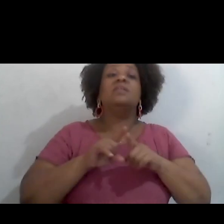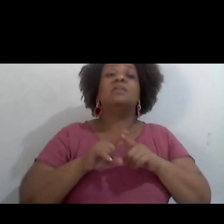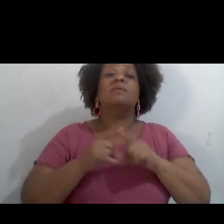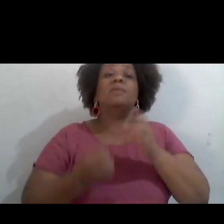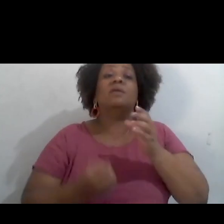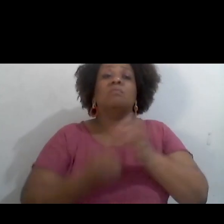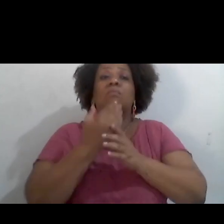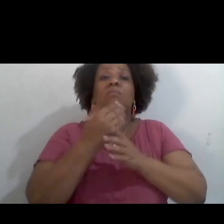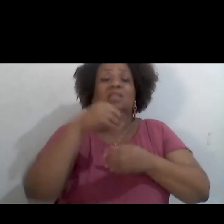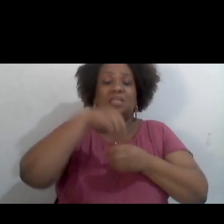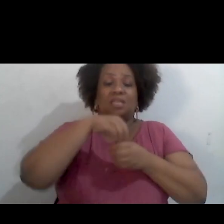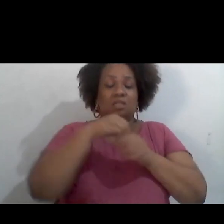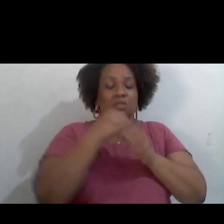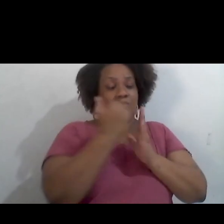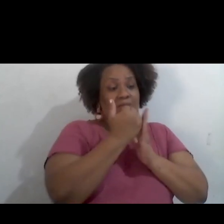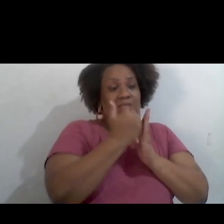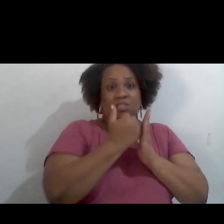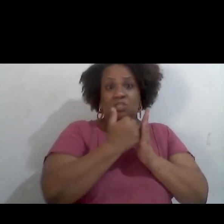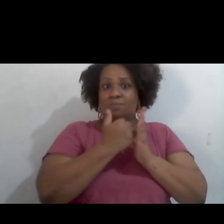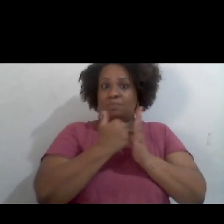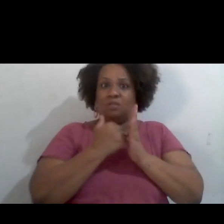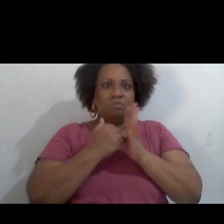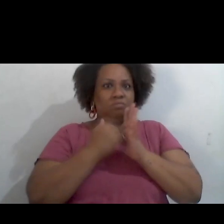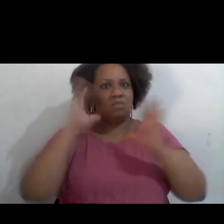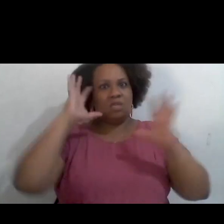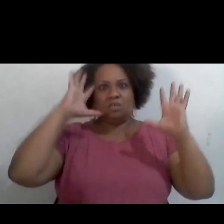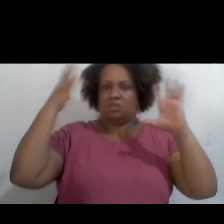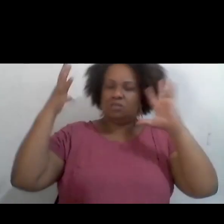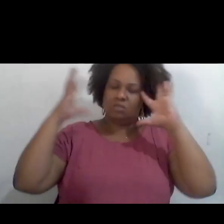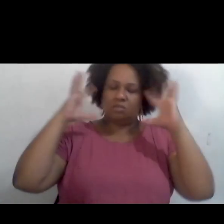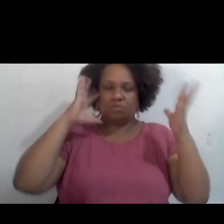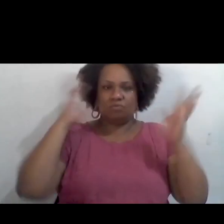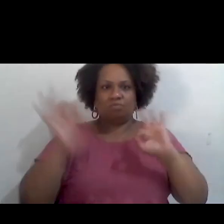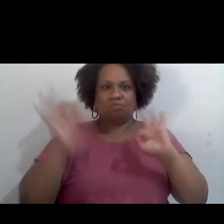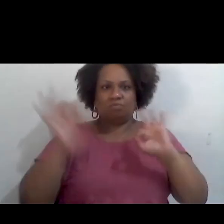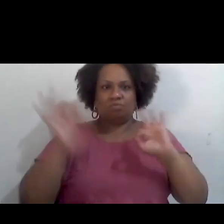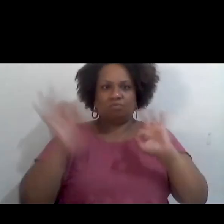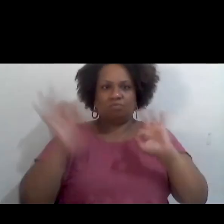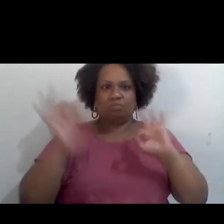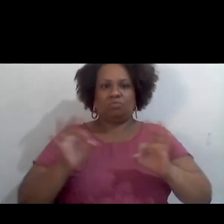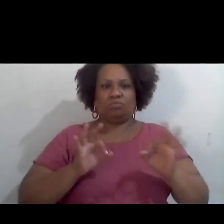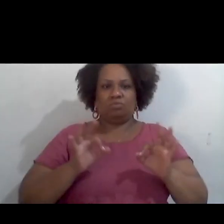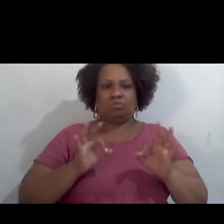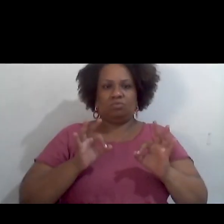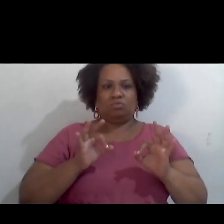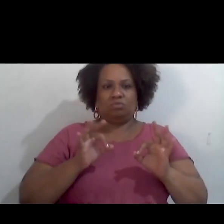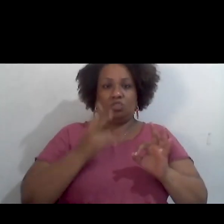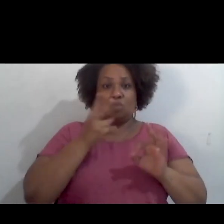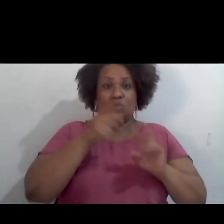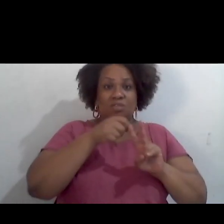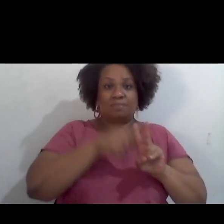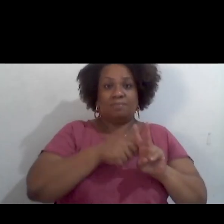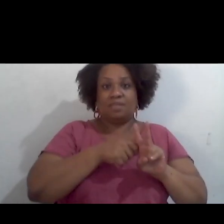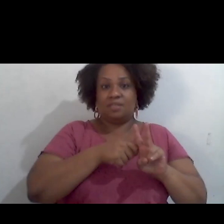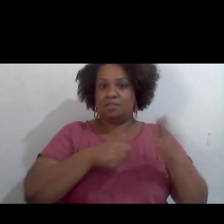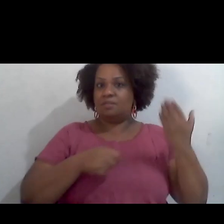planejamento interno muito intenso, que nós fizemos ao longo, especialmente dos últimos 2 meses. depois